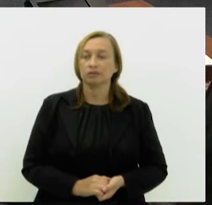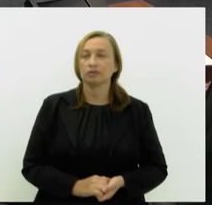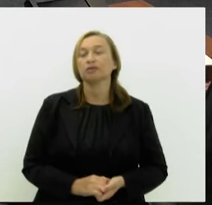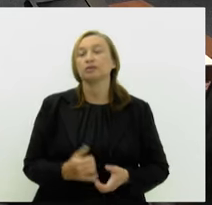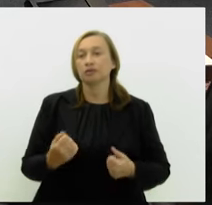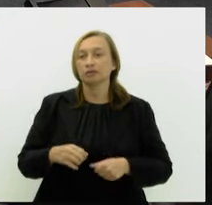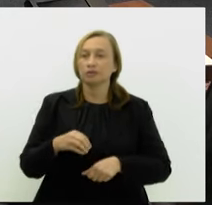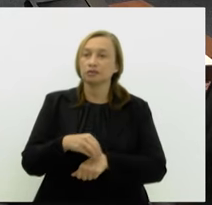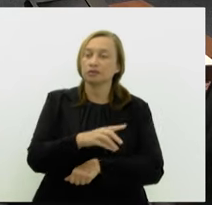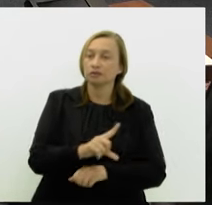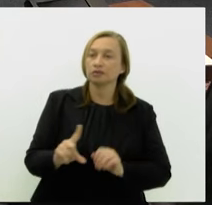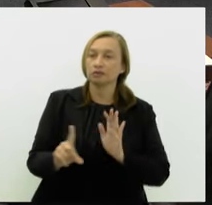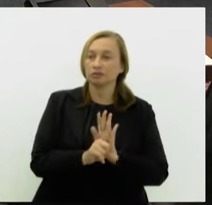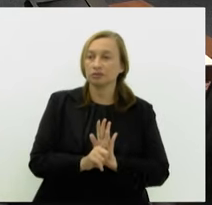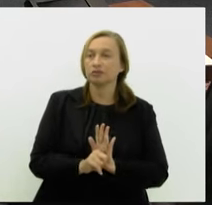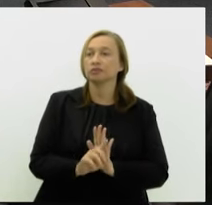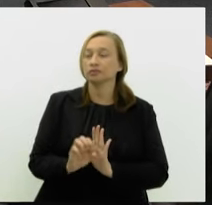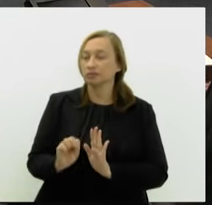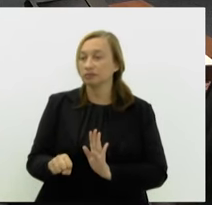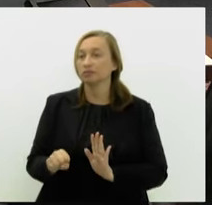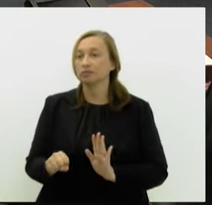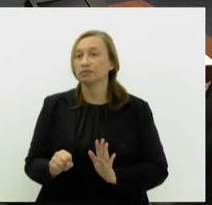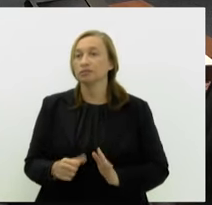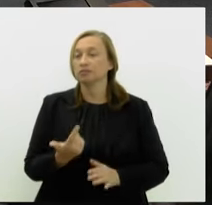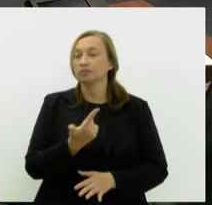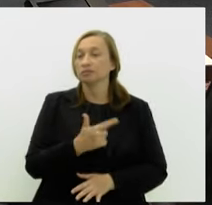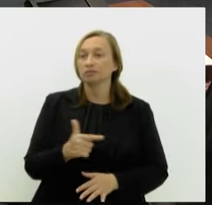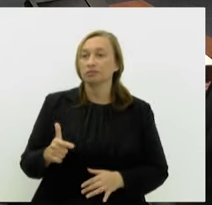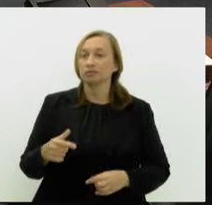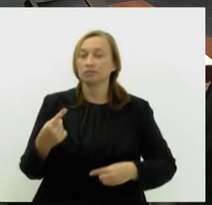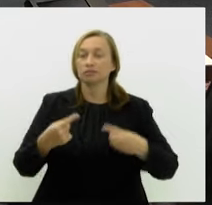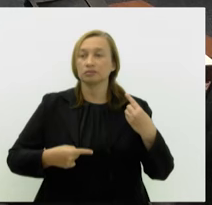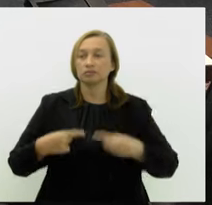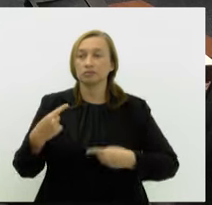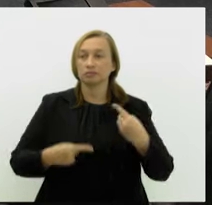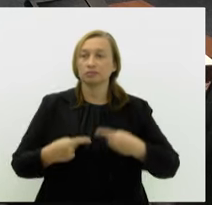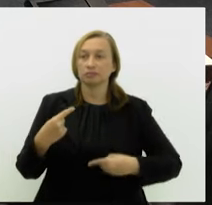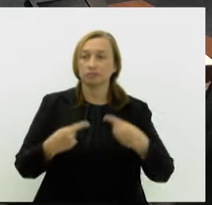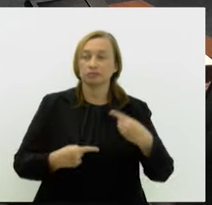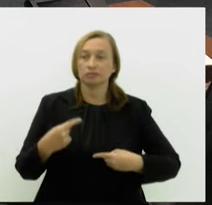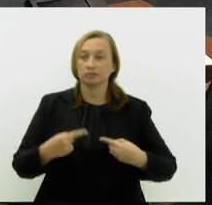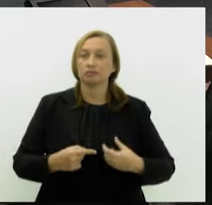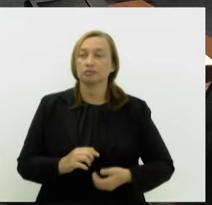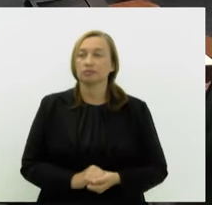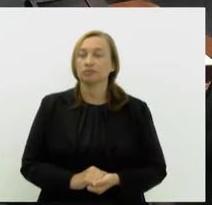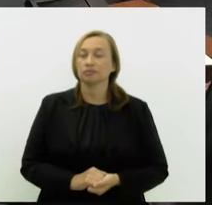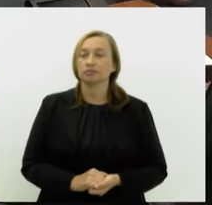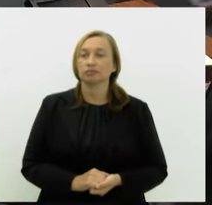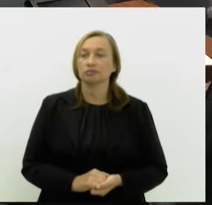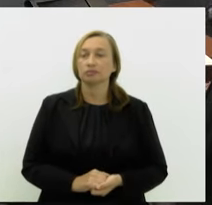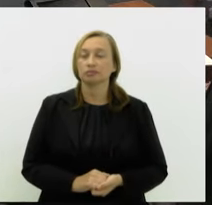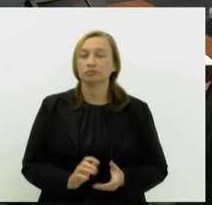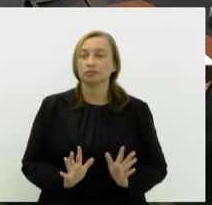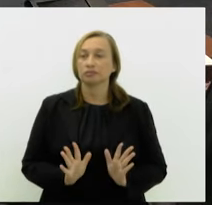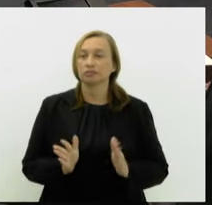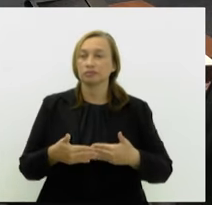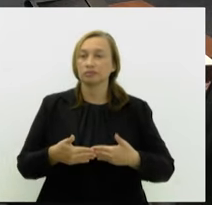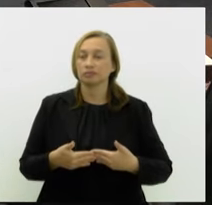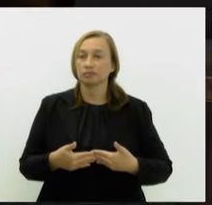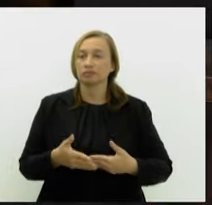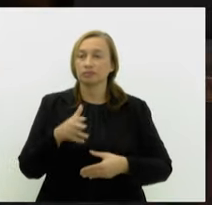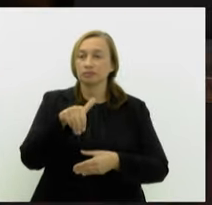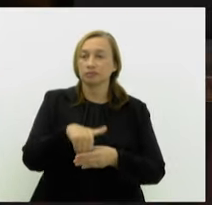ter que fazer por indicação mesmo, né? Não havendo quem queira discutir, encerrada a discussão,